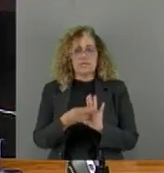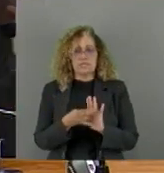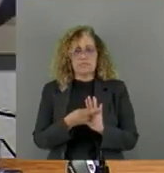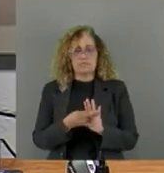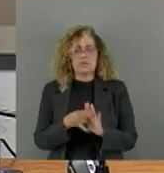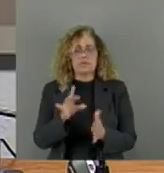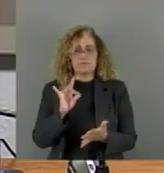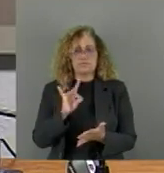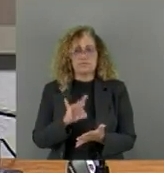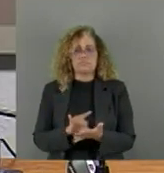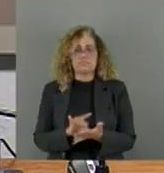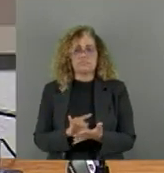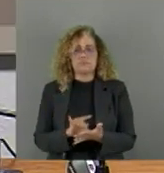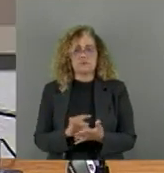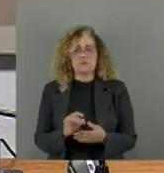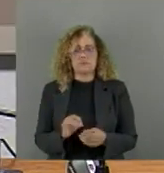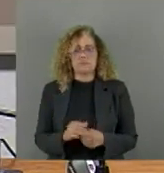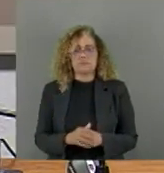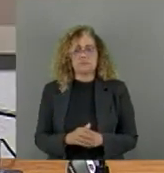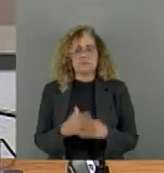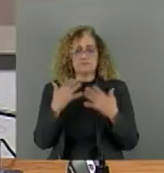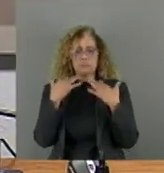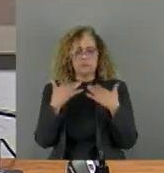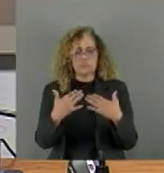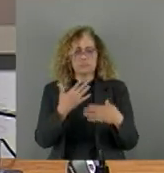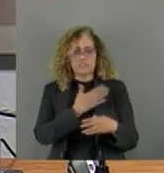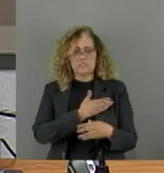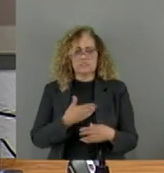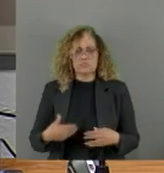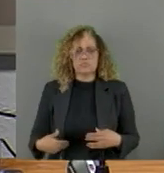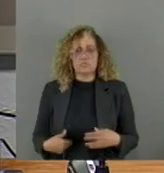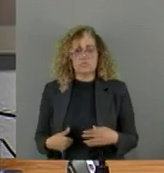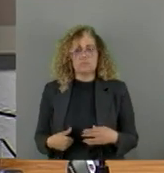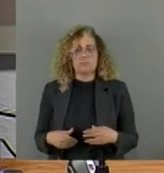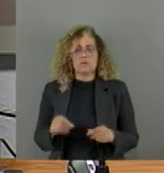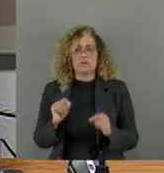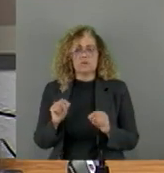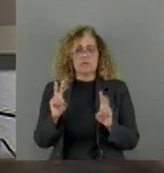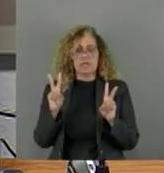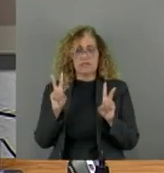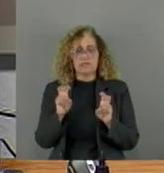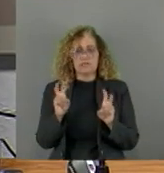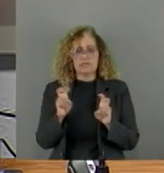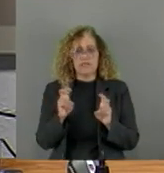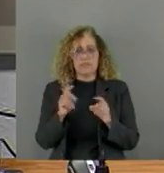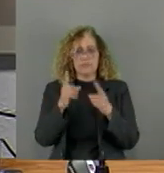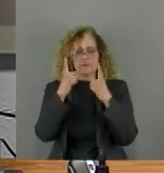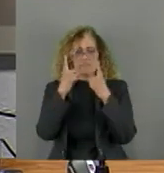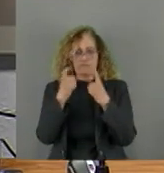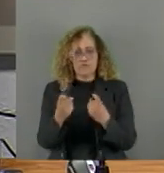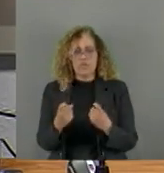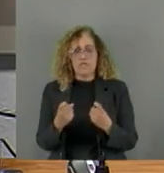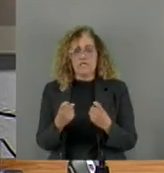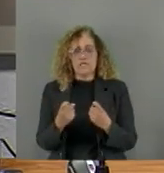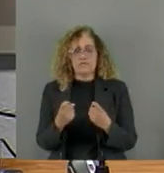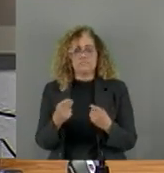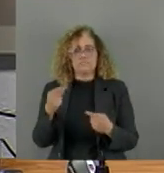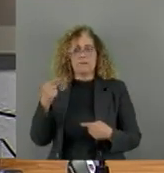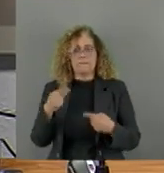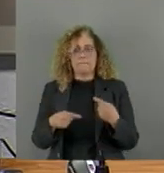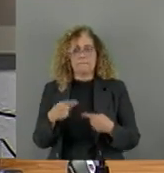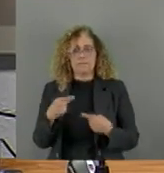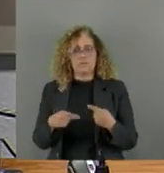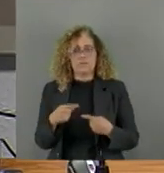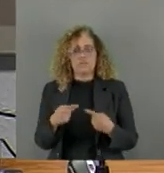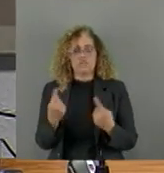realização de uma audiência pública para tratar desse tema: violência política